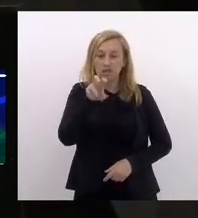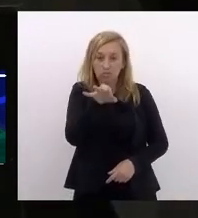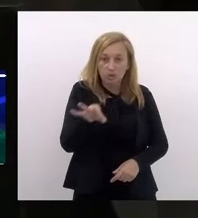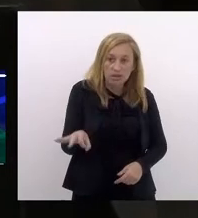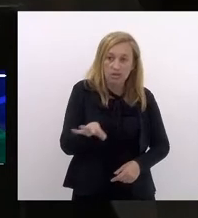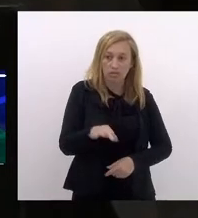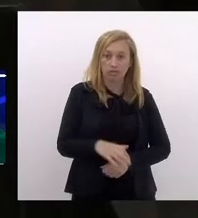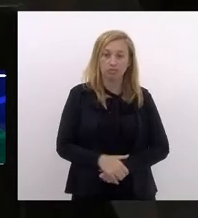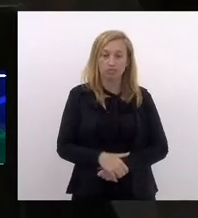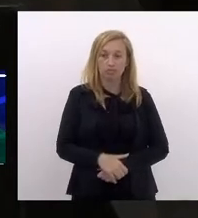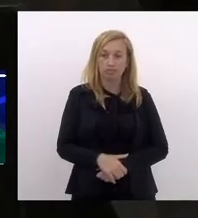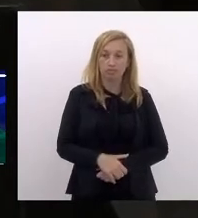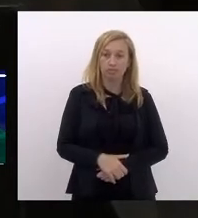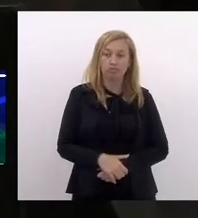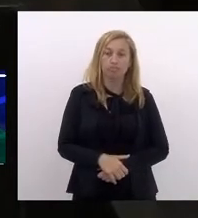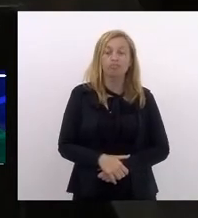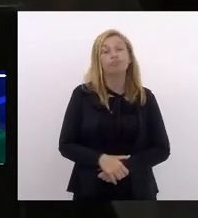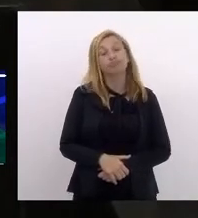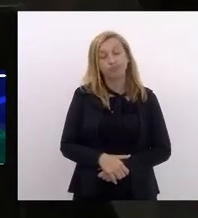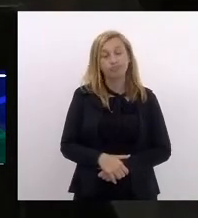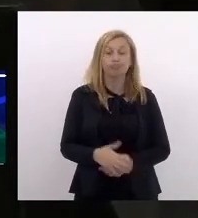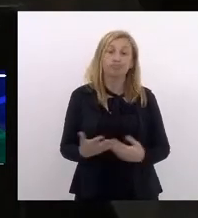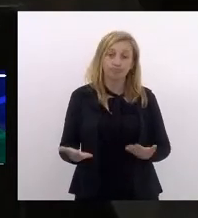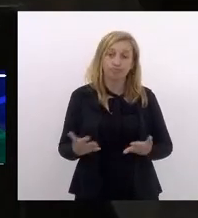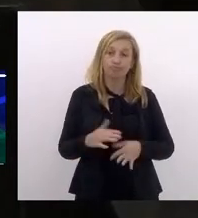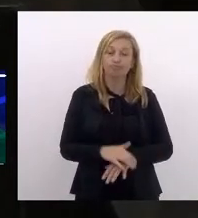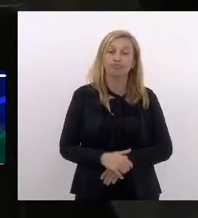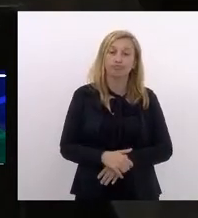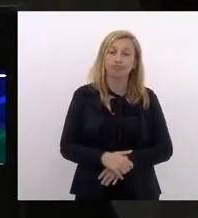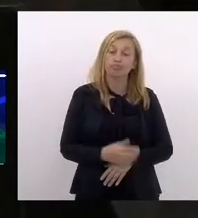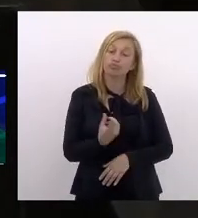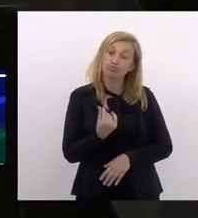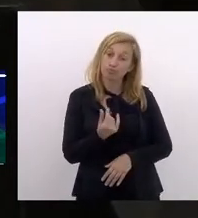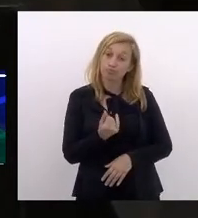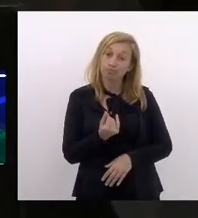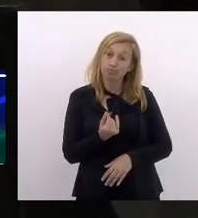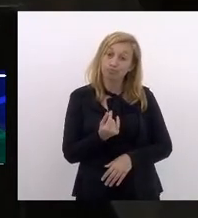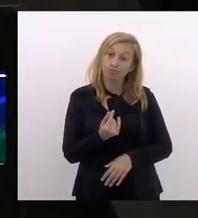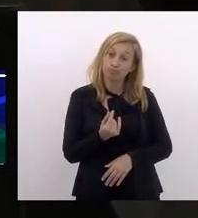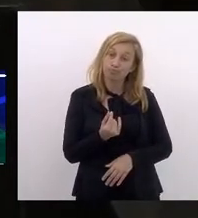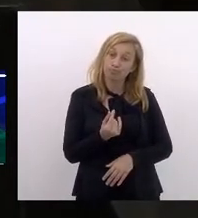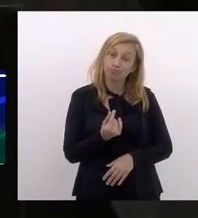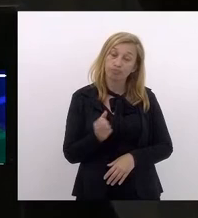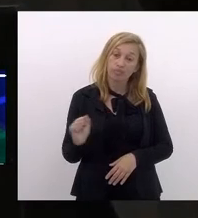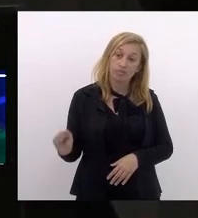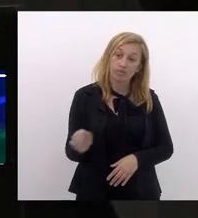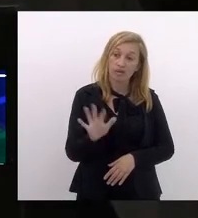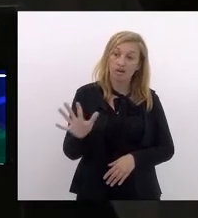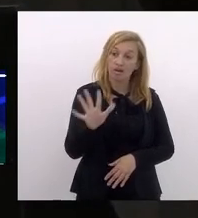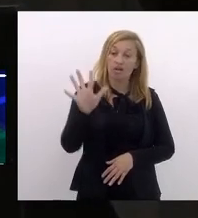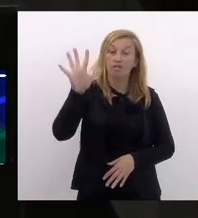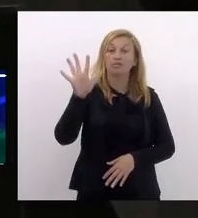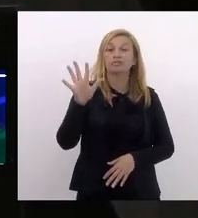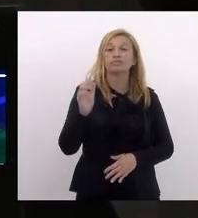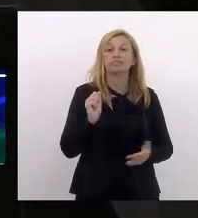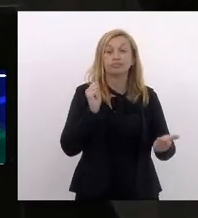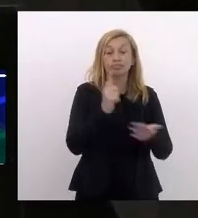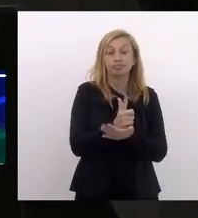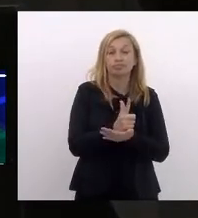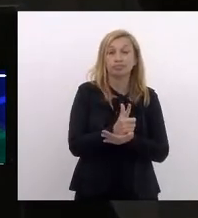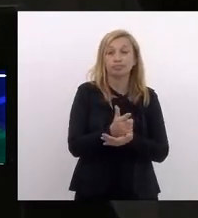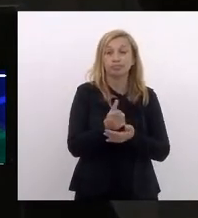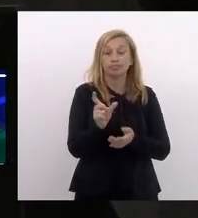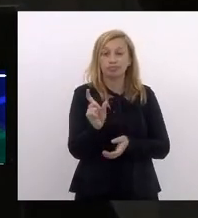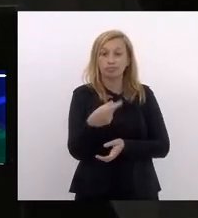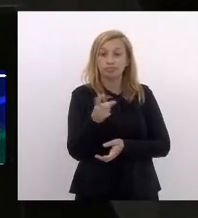9,5%. Por via de consequência, o dinheiro está caríssimo. Comprar no cartão